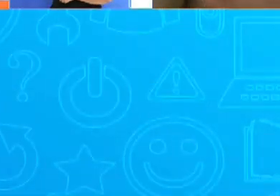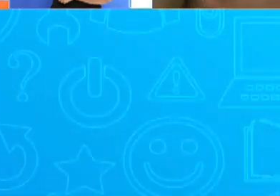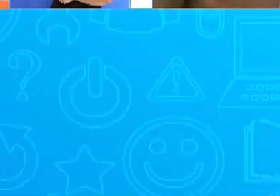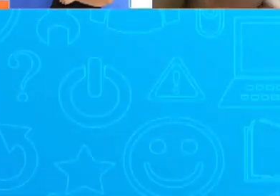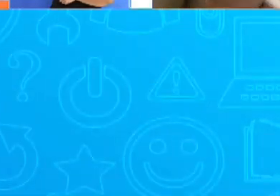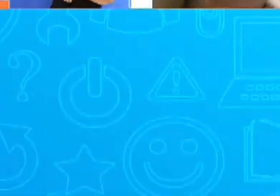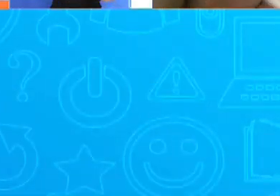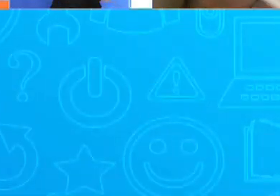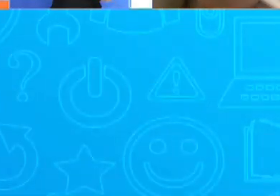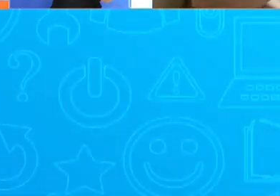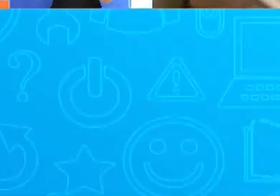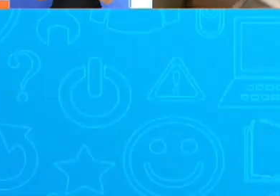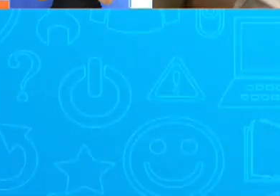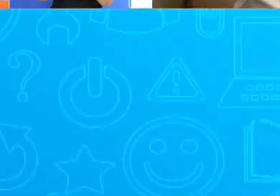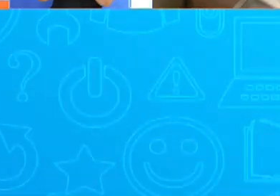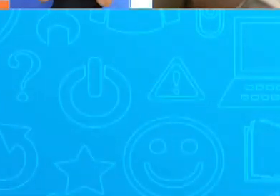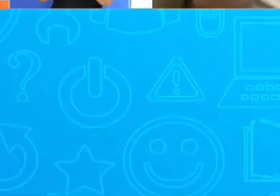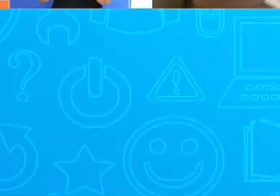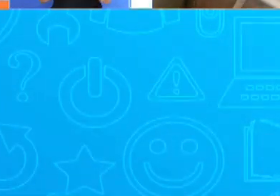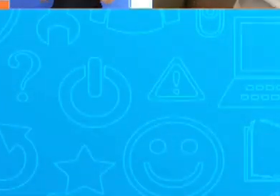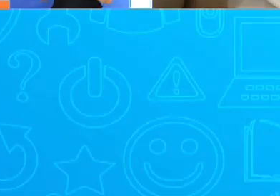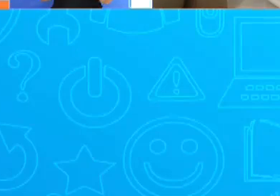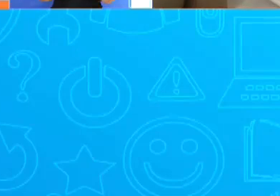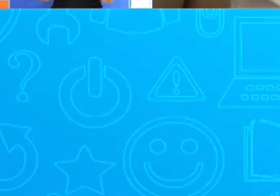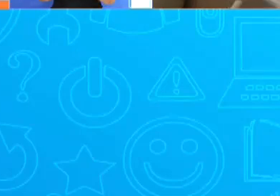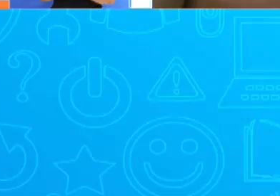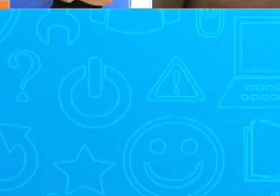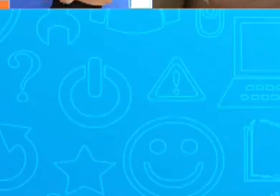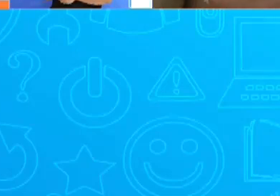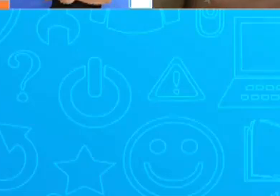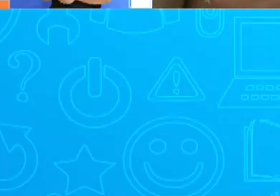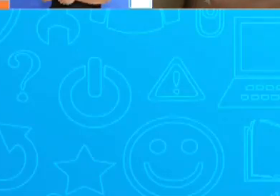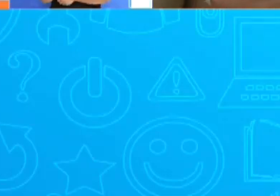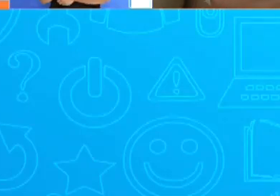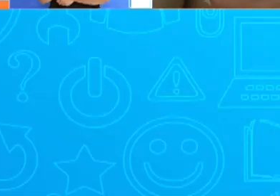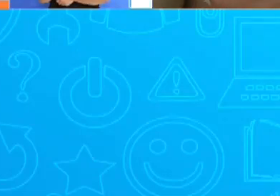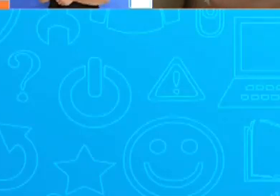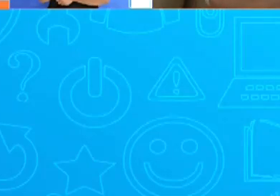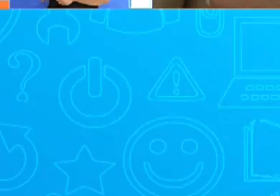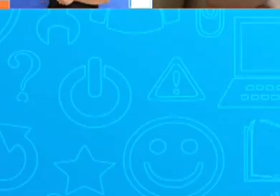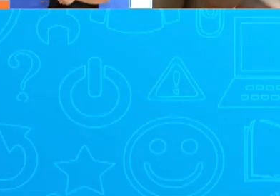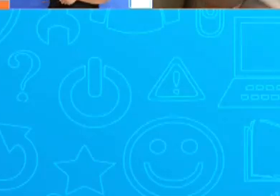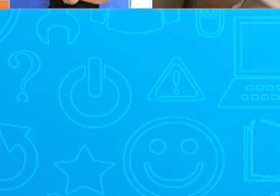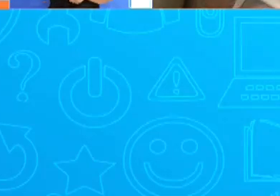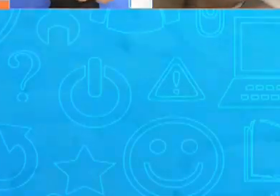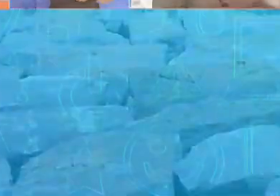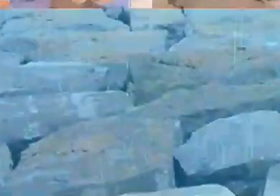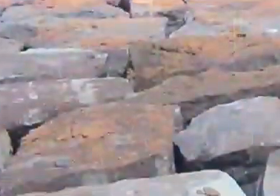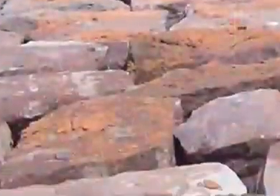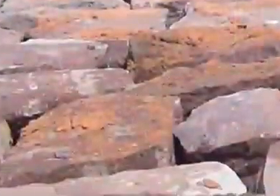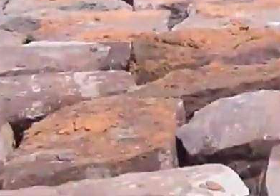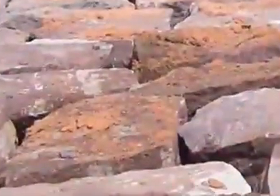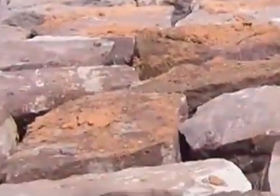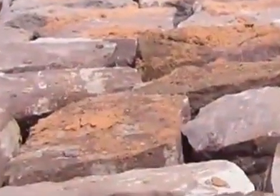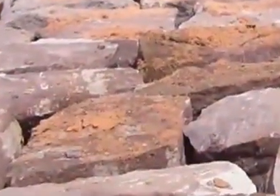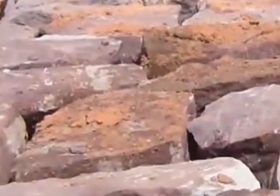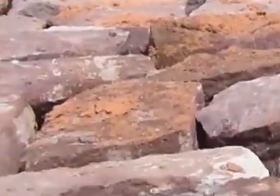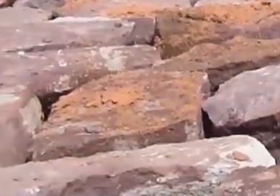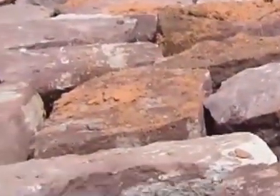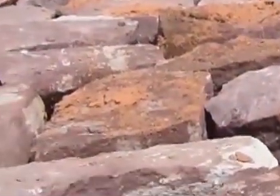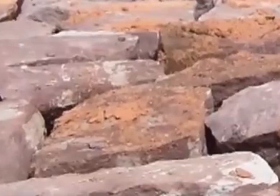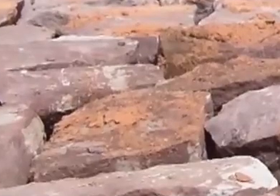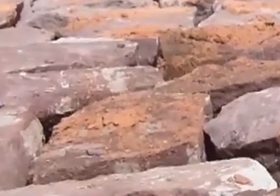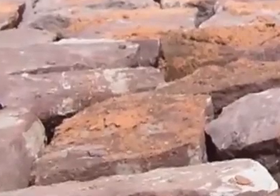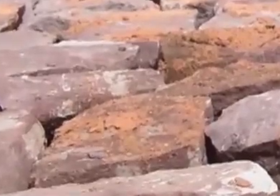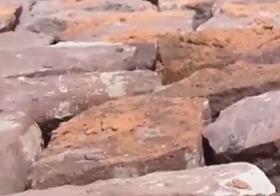hoje, ó. Isso, imagem de hoje, quer dizer, vamos continuar trabalhando, isso é lá, no parque da cidade, serão... Todos os lavadores de carro, que